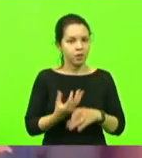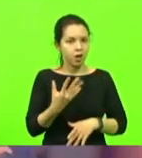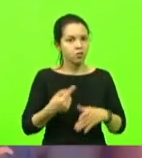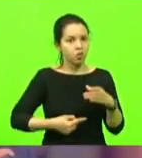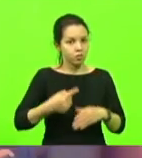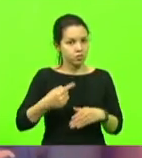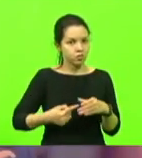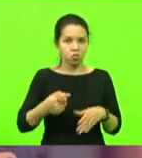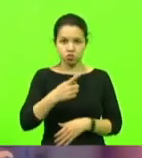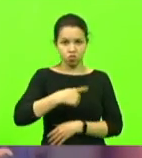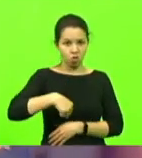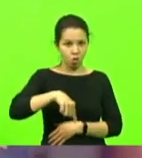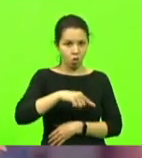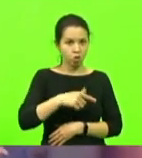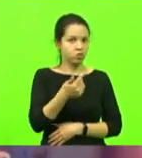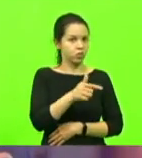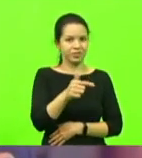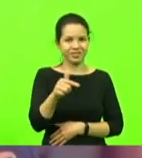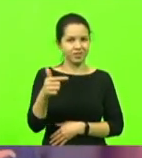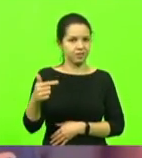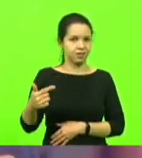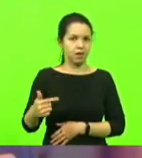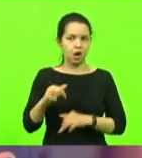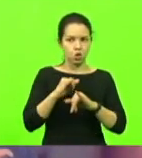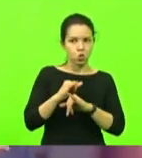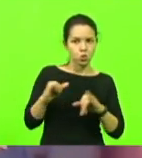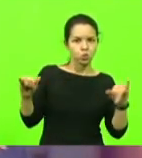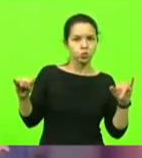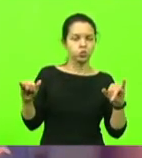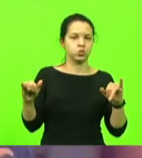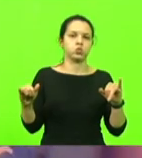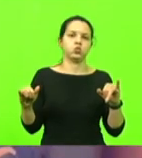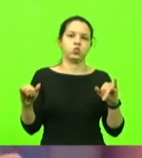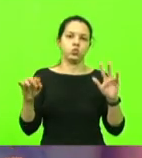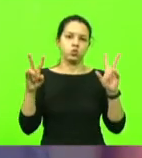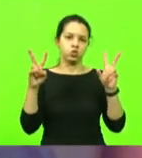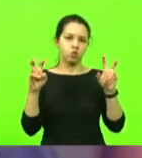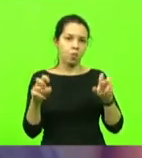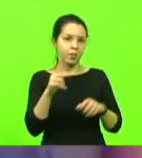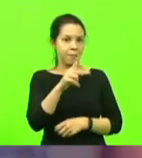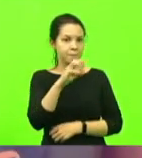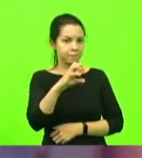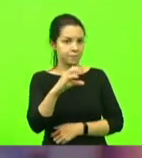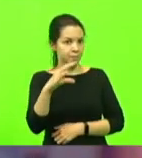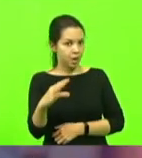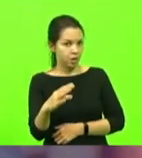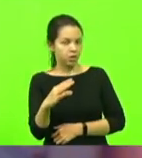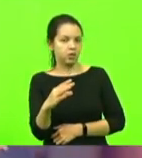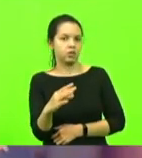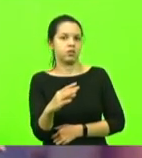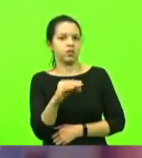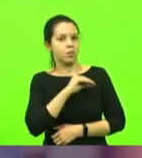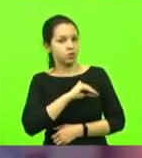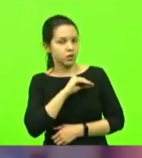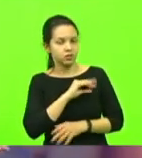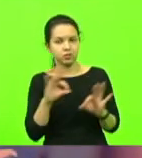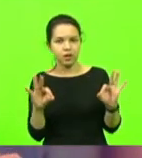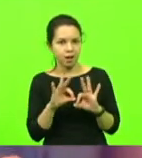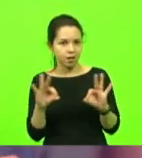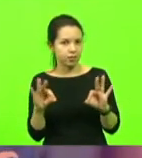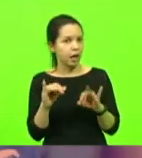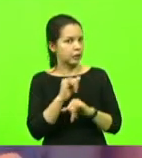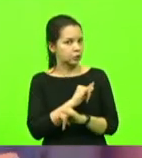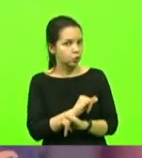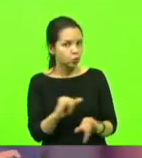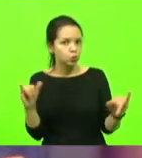nós não tínhamos nenhum anúncio com relação à PEC da remuneração, nós não tínhamos nenhum